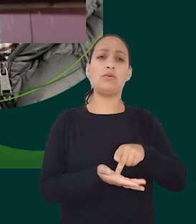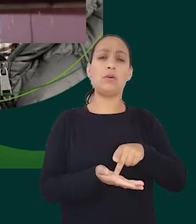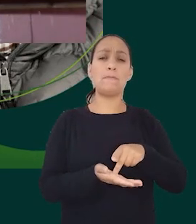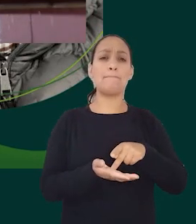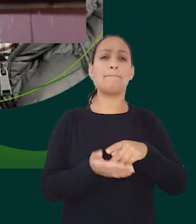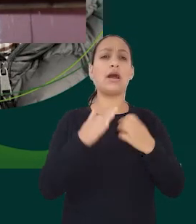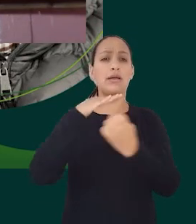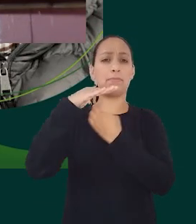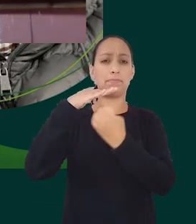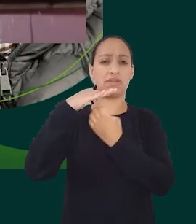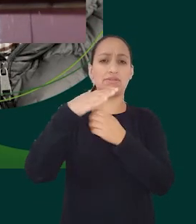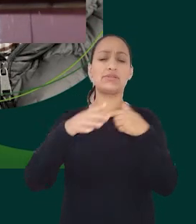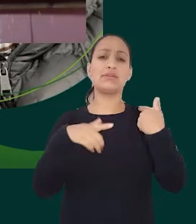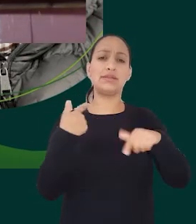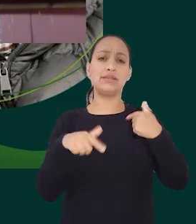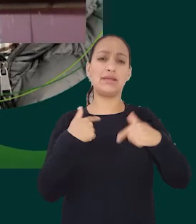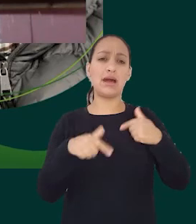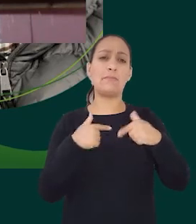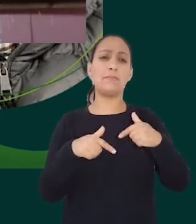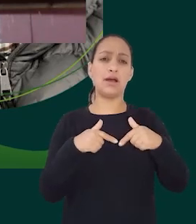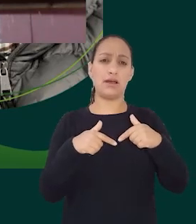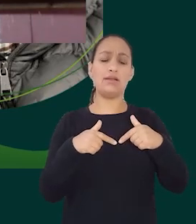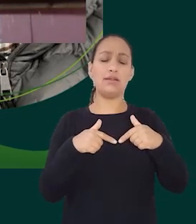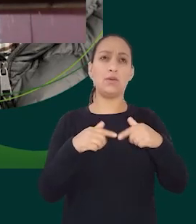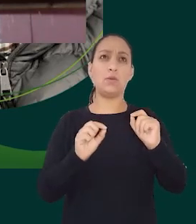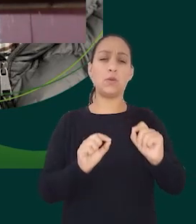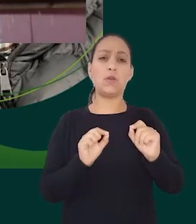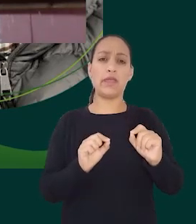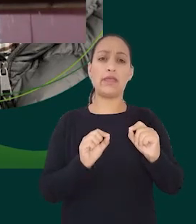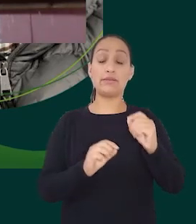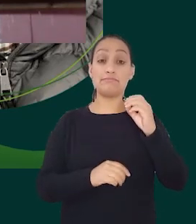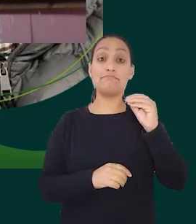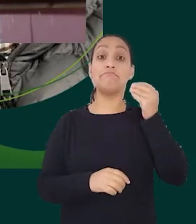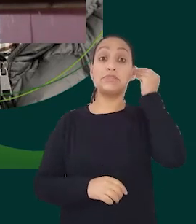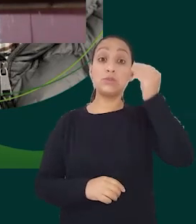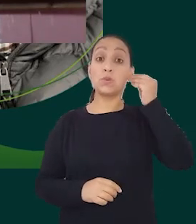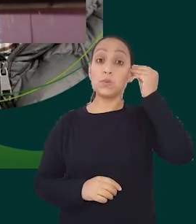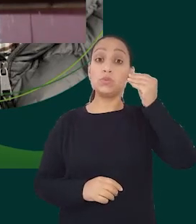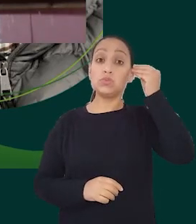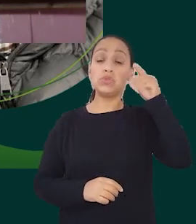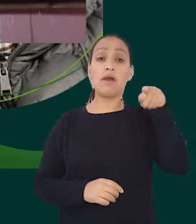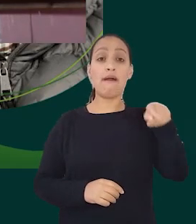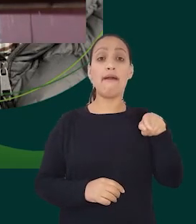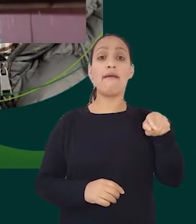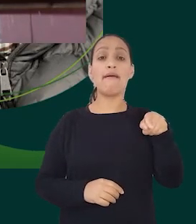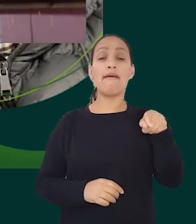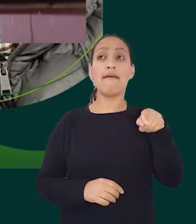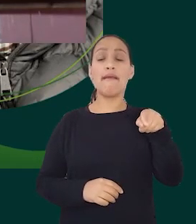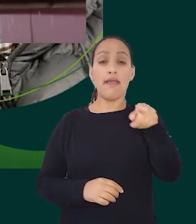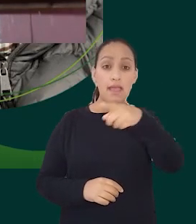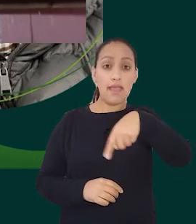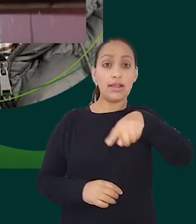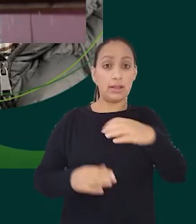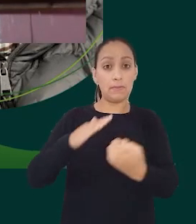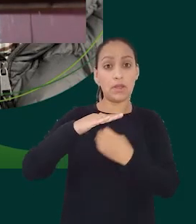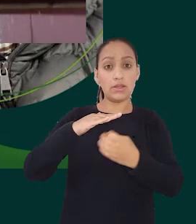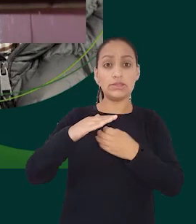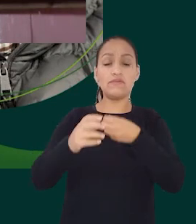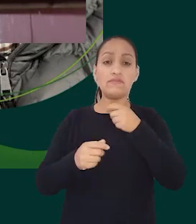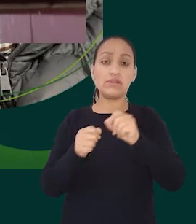De uma empresa que trabalha com. Que é uma empresa de psicólogos, que fazia entrevistas, de